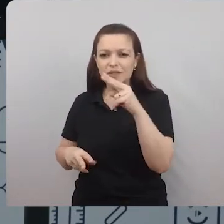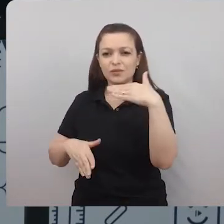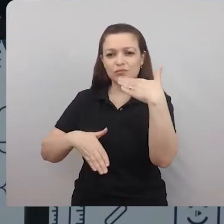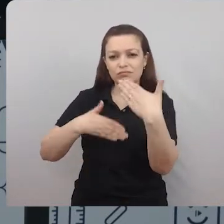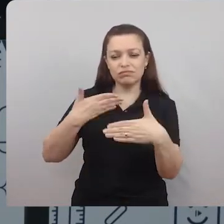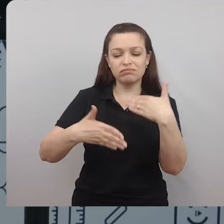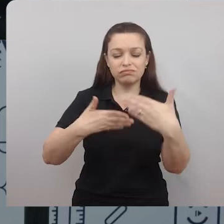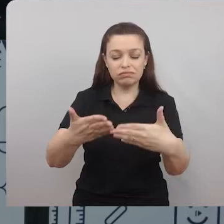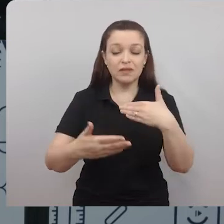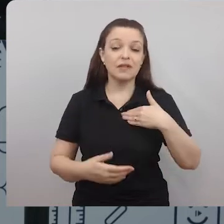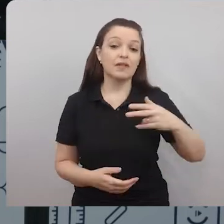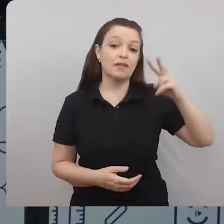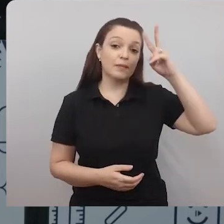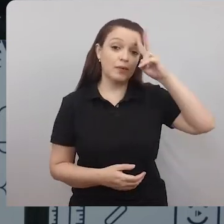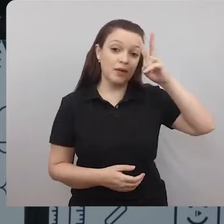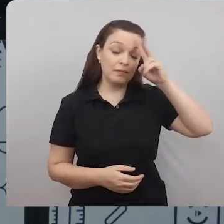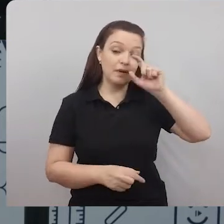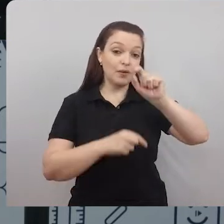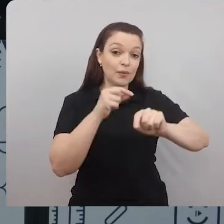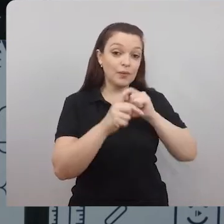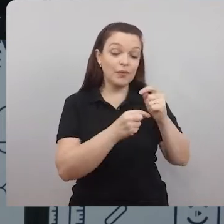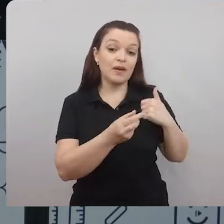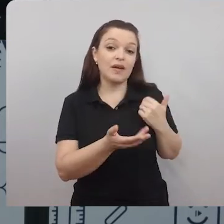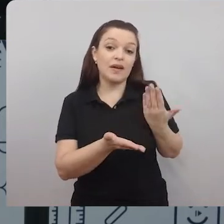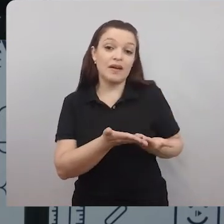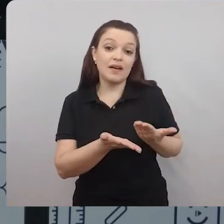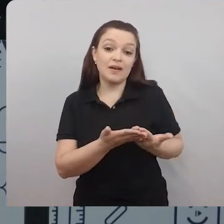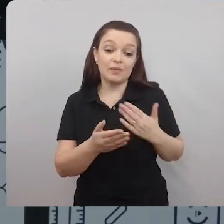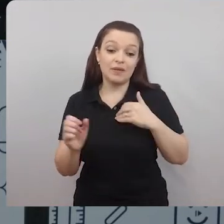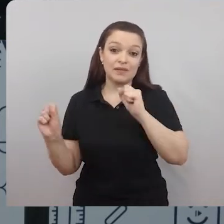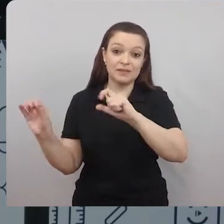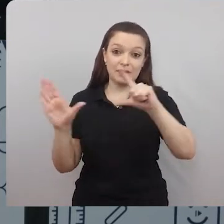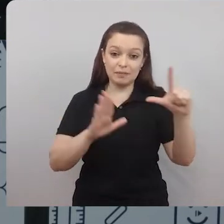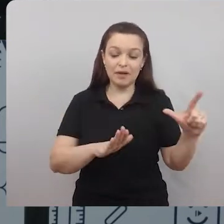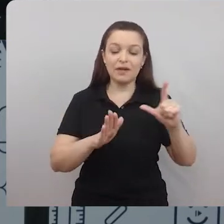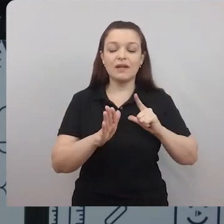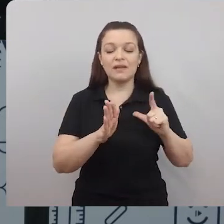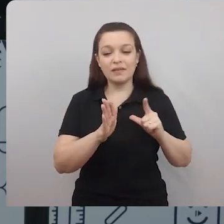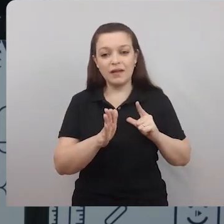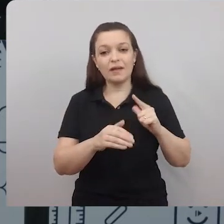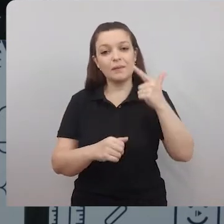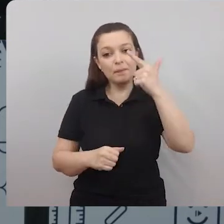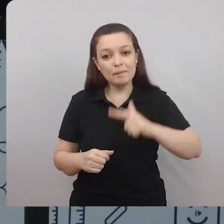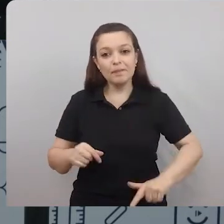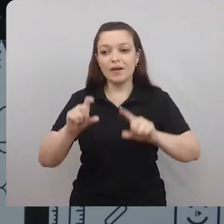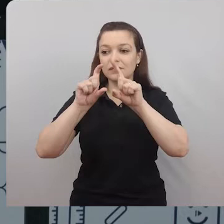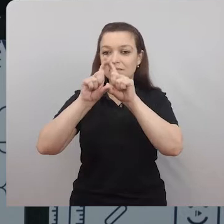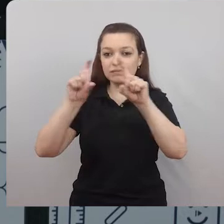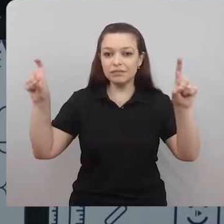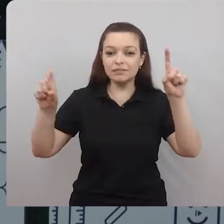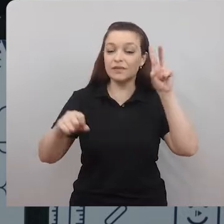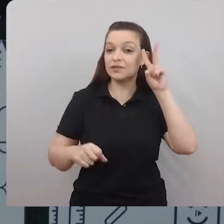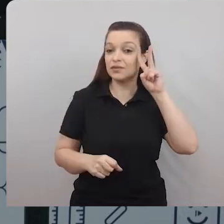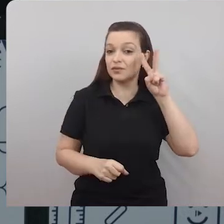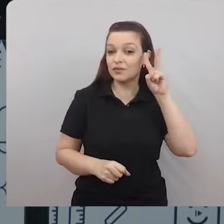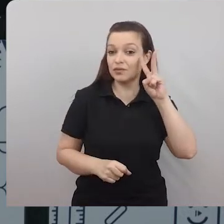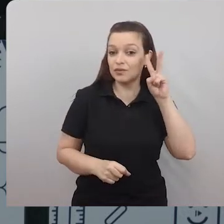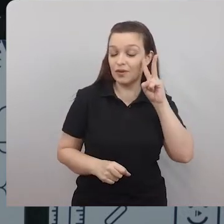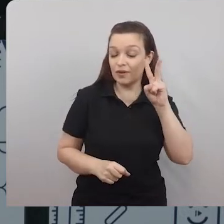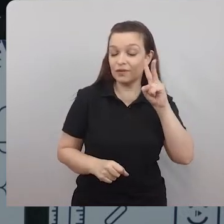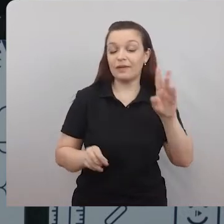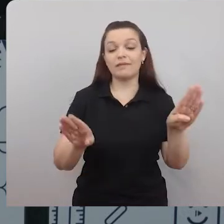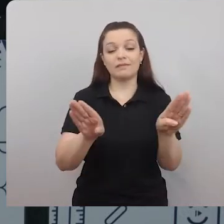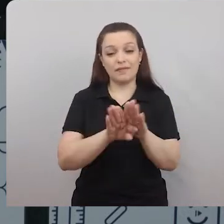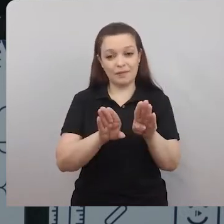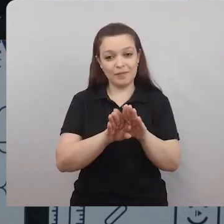quem assistiu, vamos lembrar também que durante as aulas da semana nós vimos mais uma tirinha,